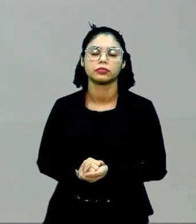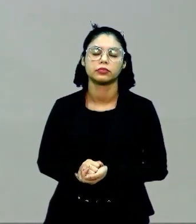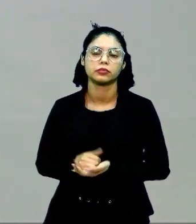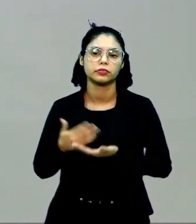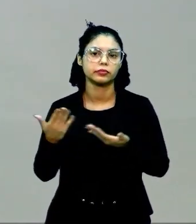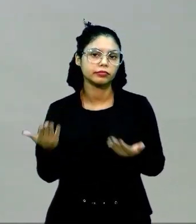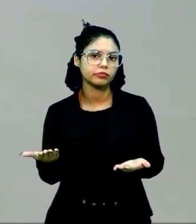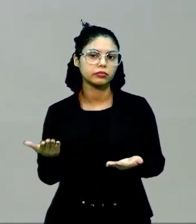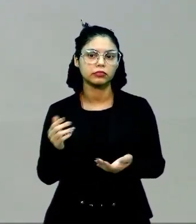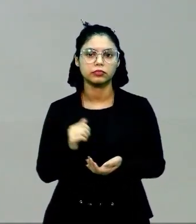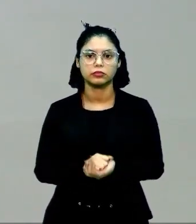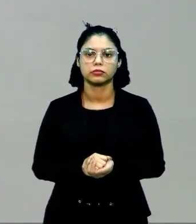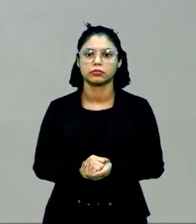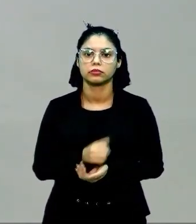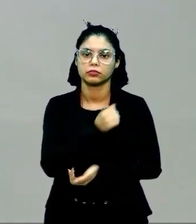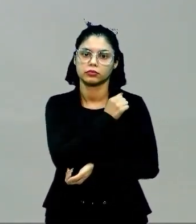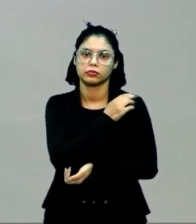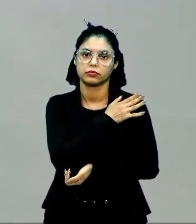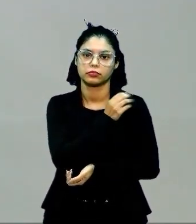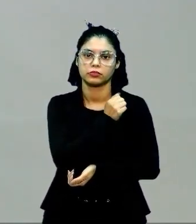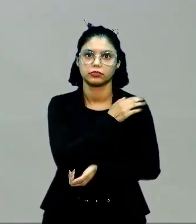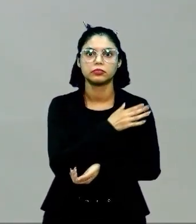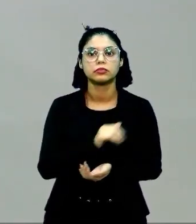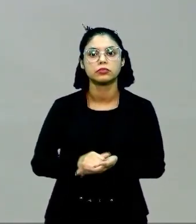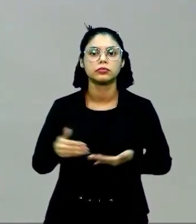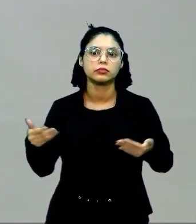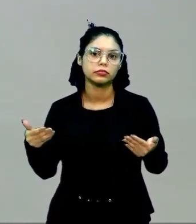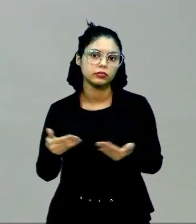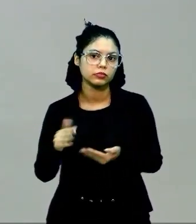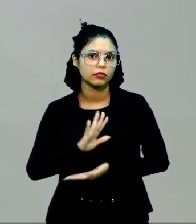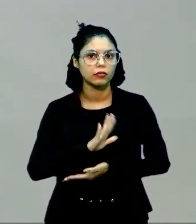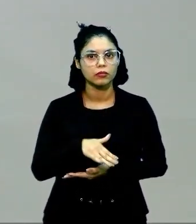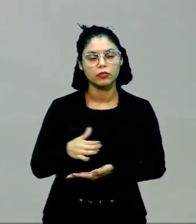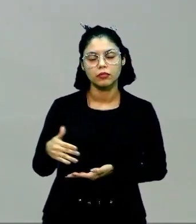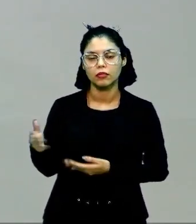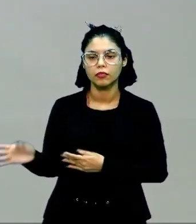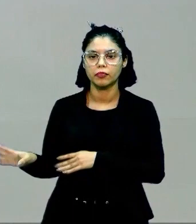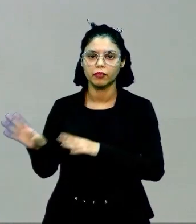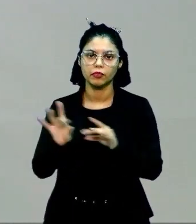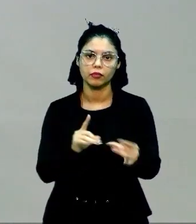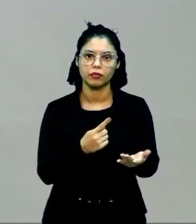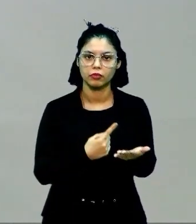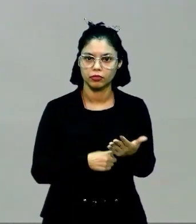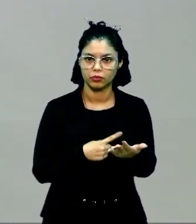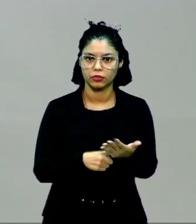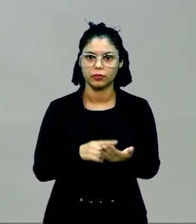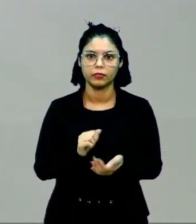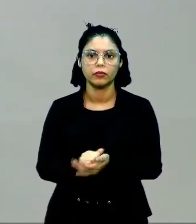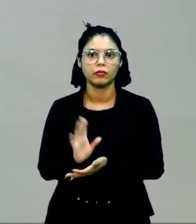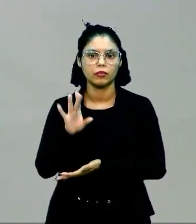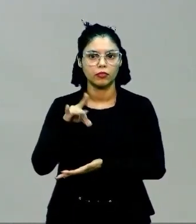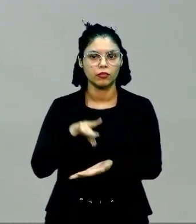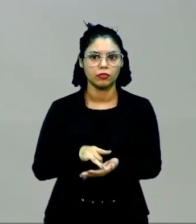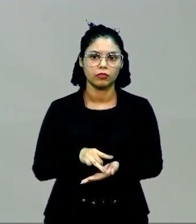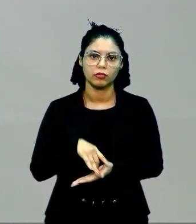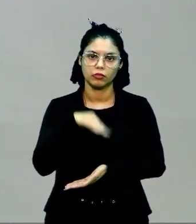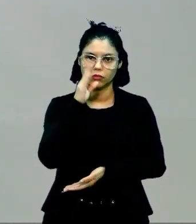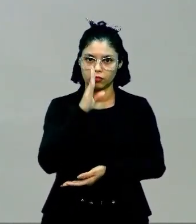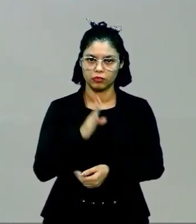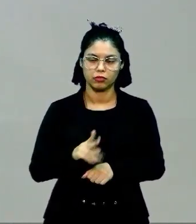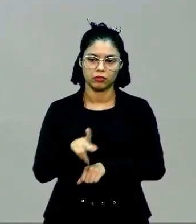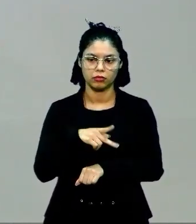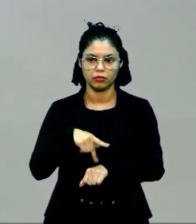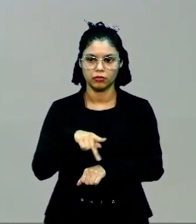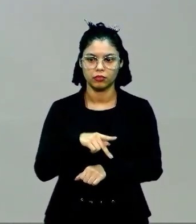infelizmente, preconceito é uma palavra que está na moda quando nós levamos em consideração a realidade do nosso